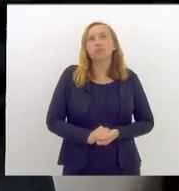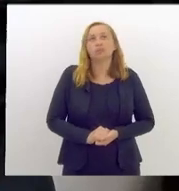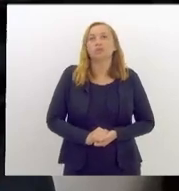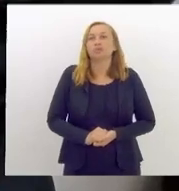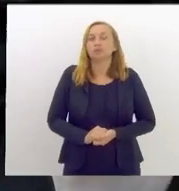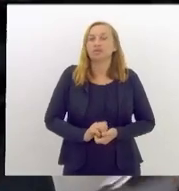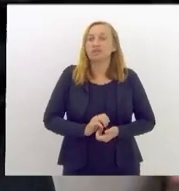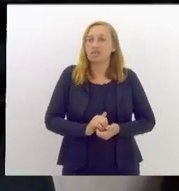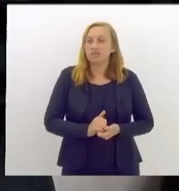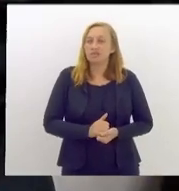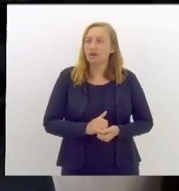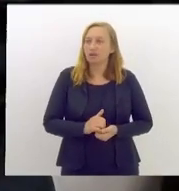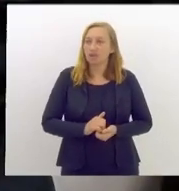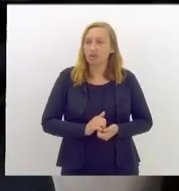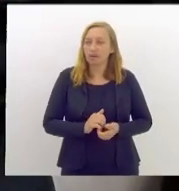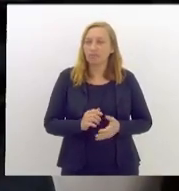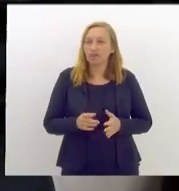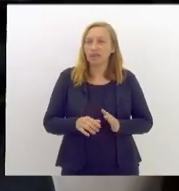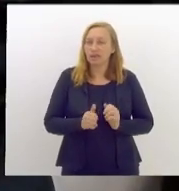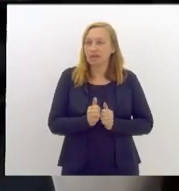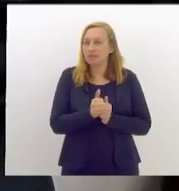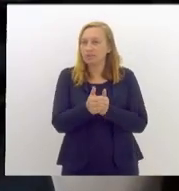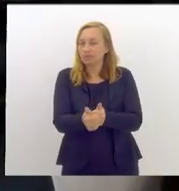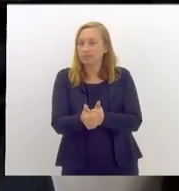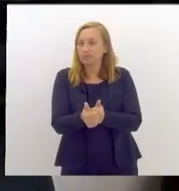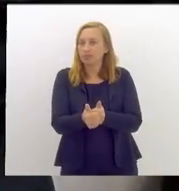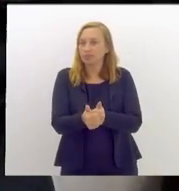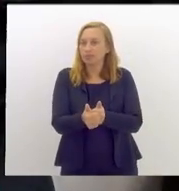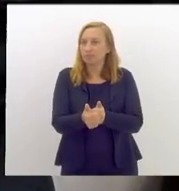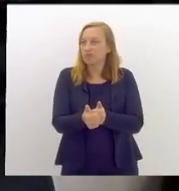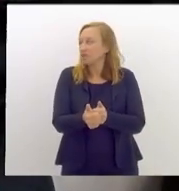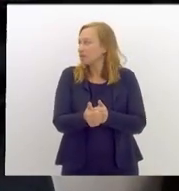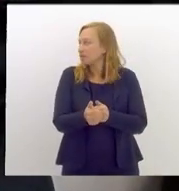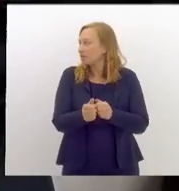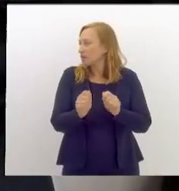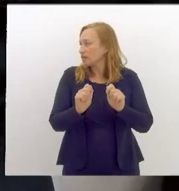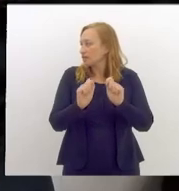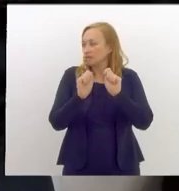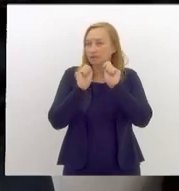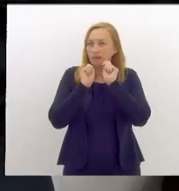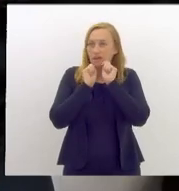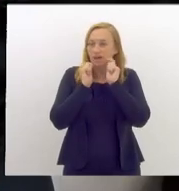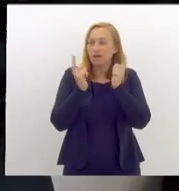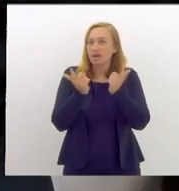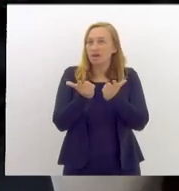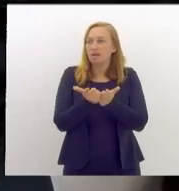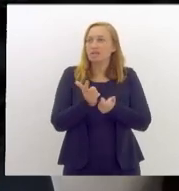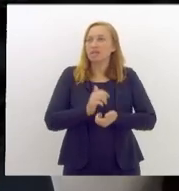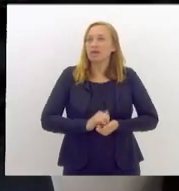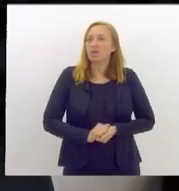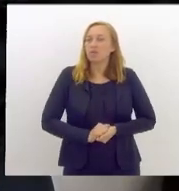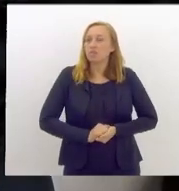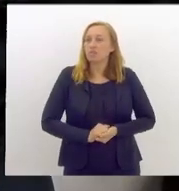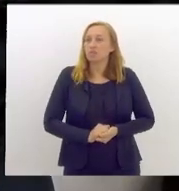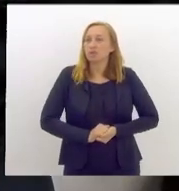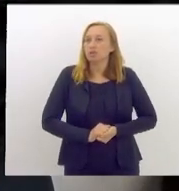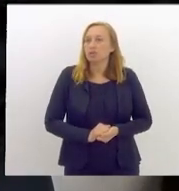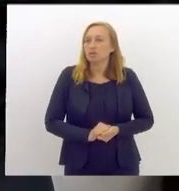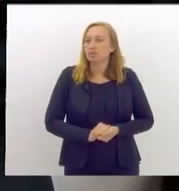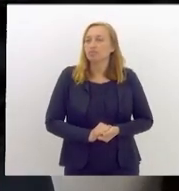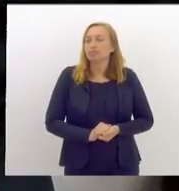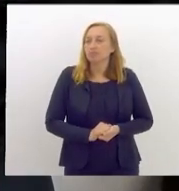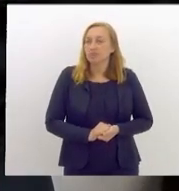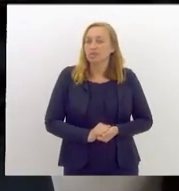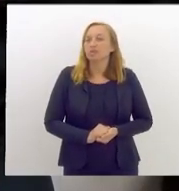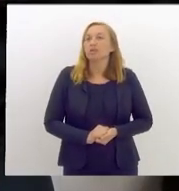muito eu acompanho o parecer do deputado Luiz Paulo e chama atenção do seguinte não é possível